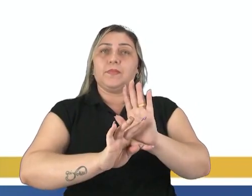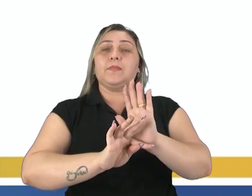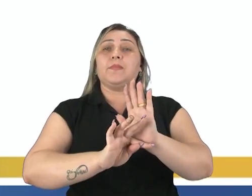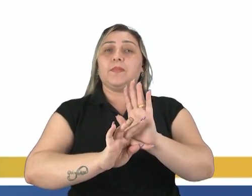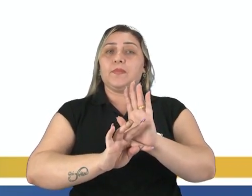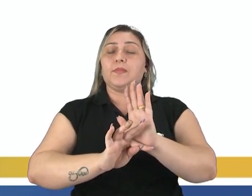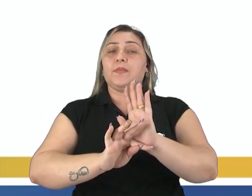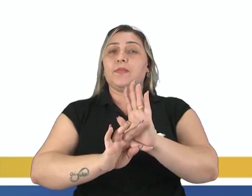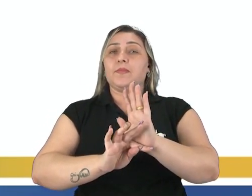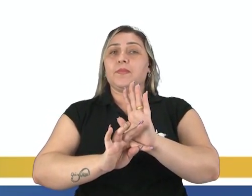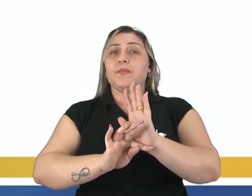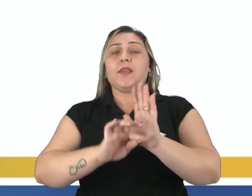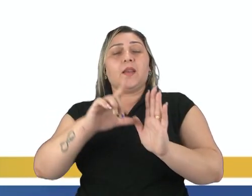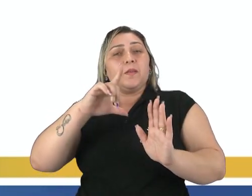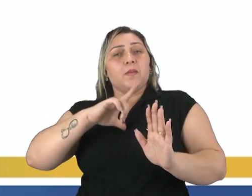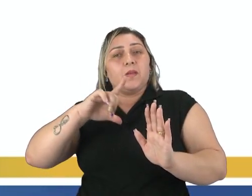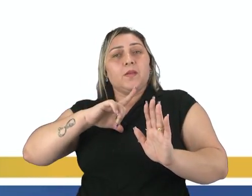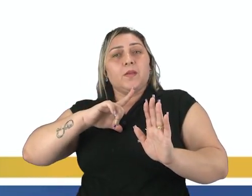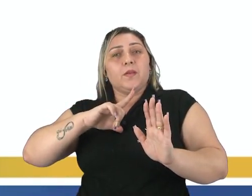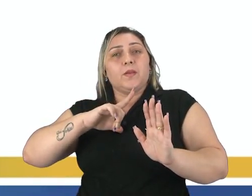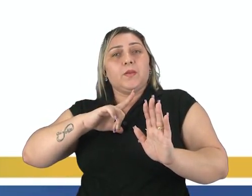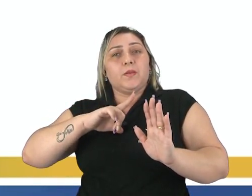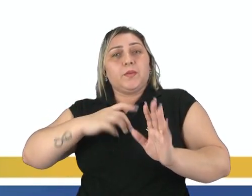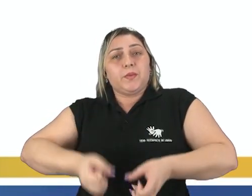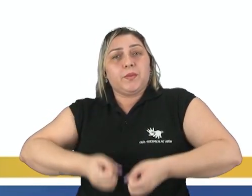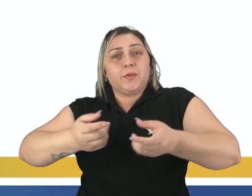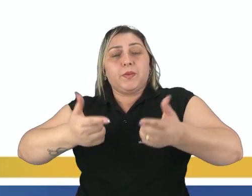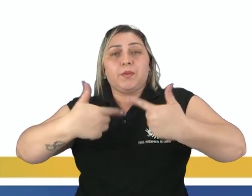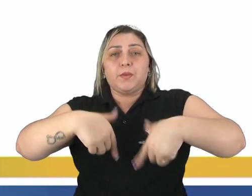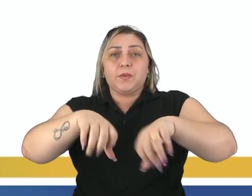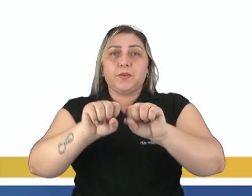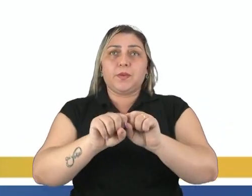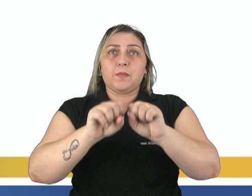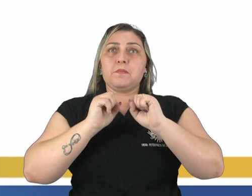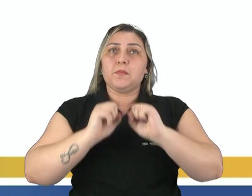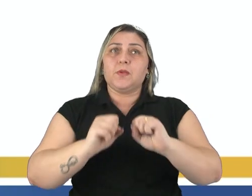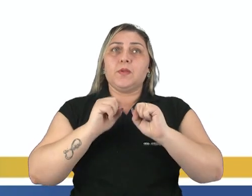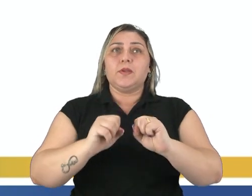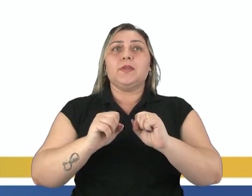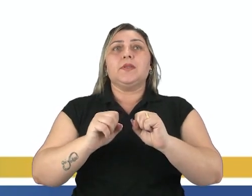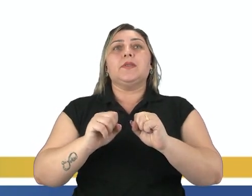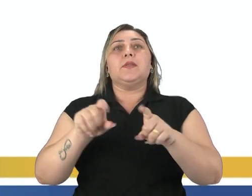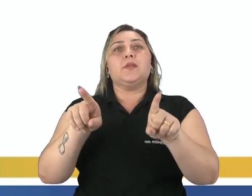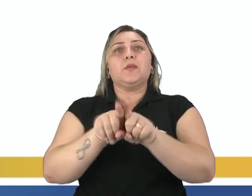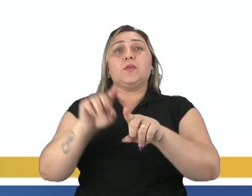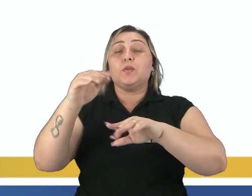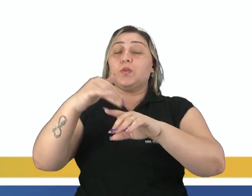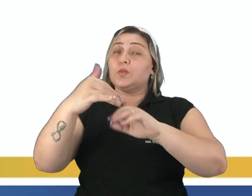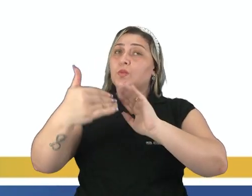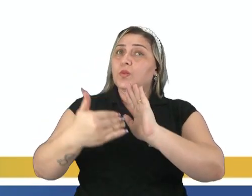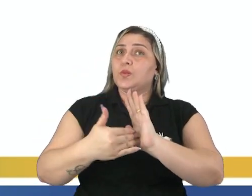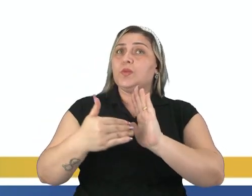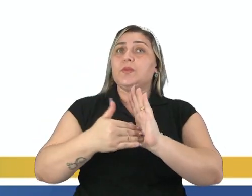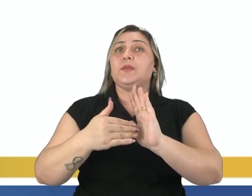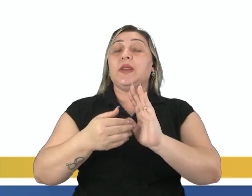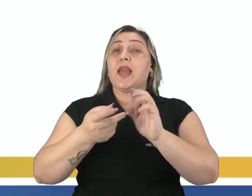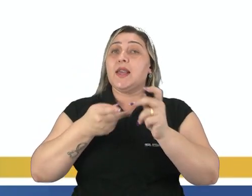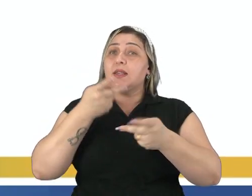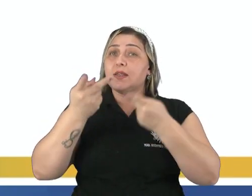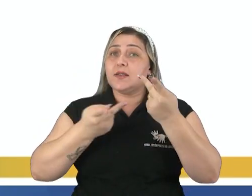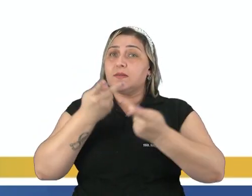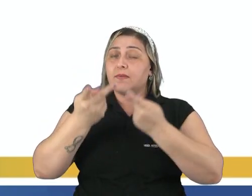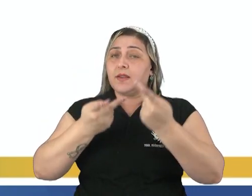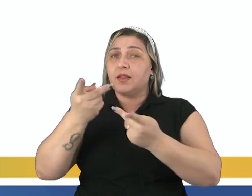Texto. Um texto é uma manifestação da linguagem. Pode ser definido como tudo aquilo que é dito por